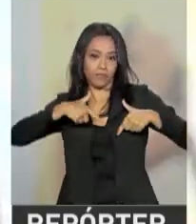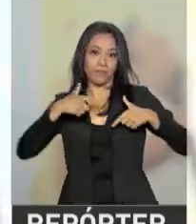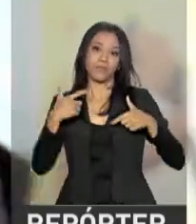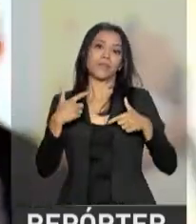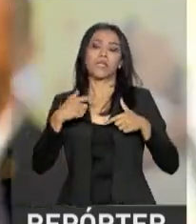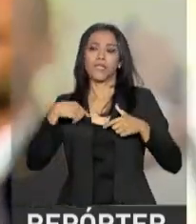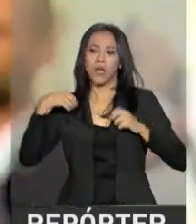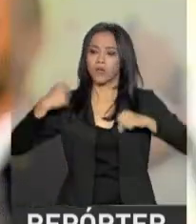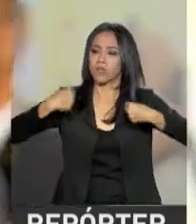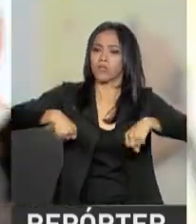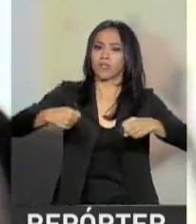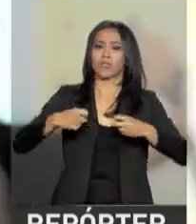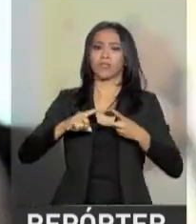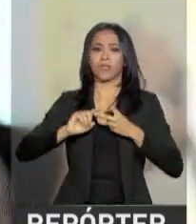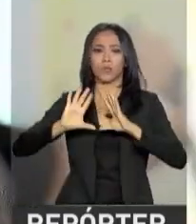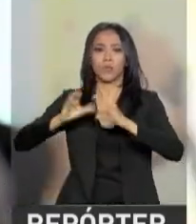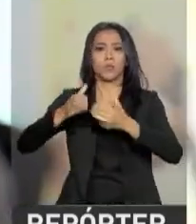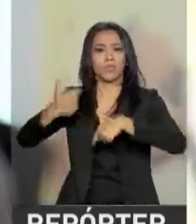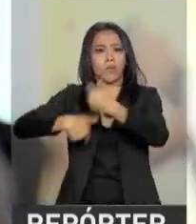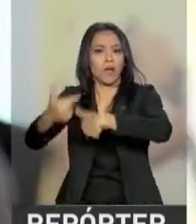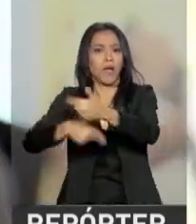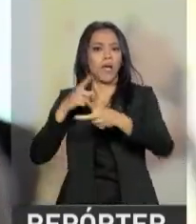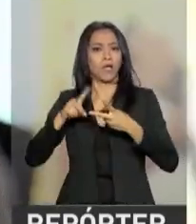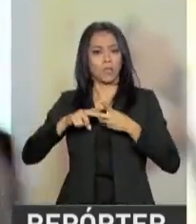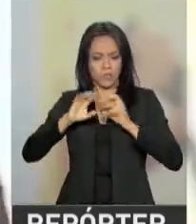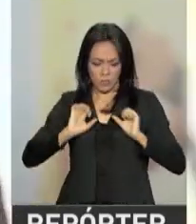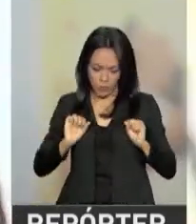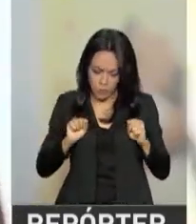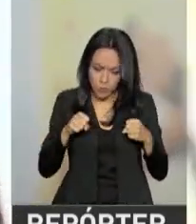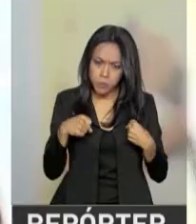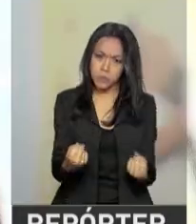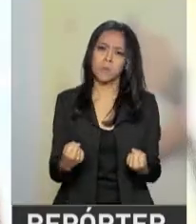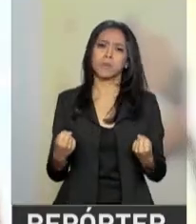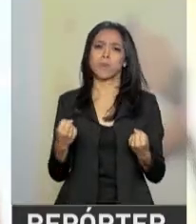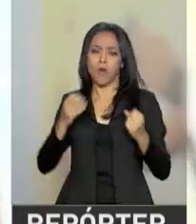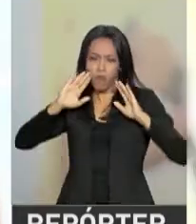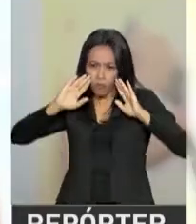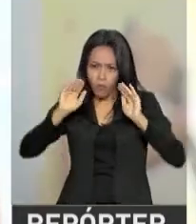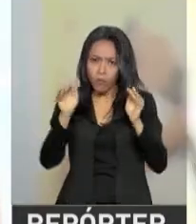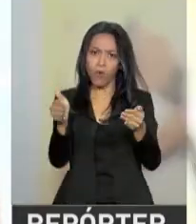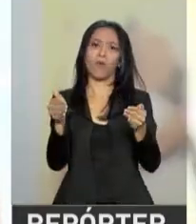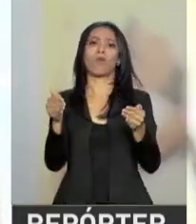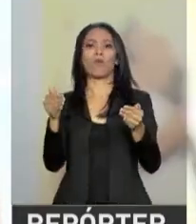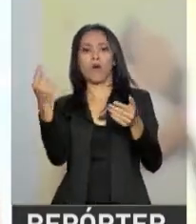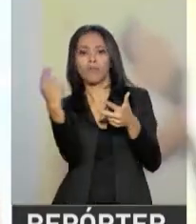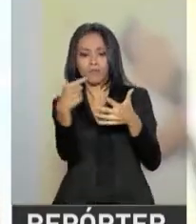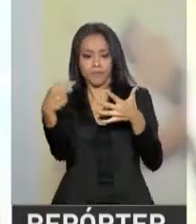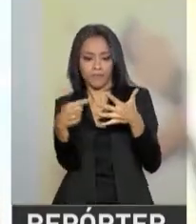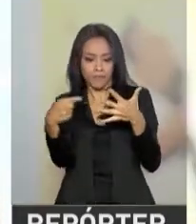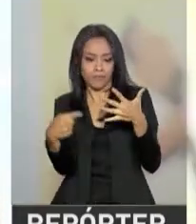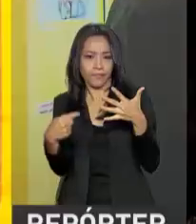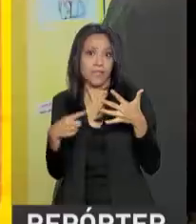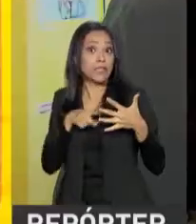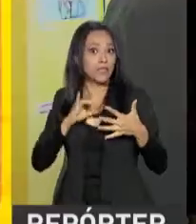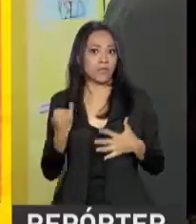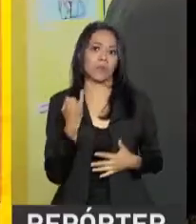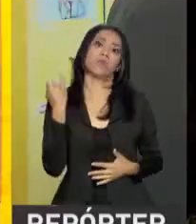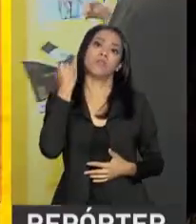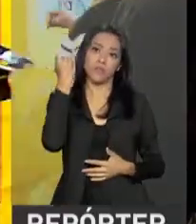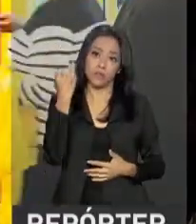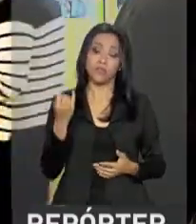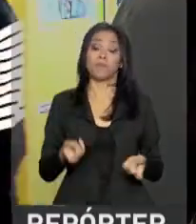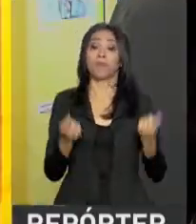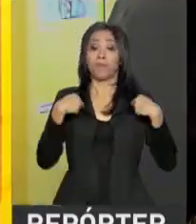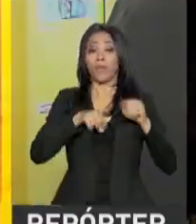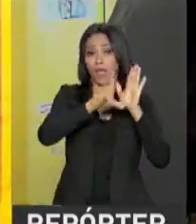superação trabalho em equipe a dedicação à foco então é isso também é importante a lei de